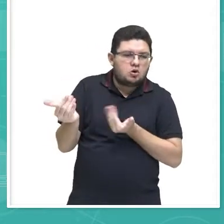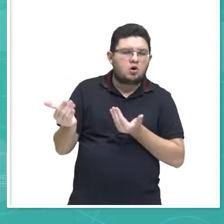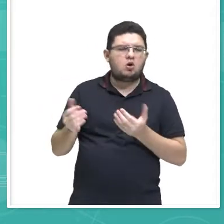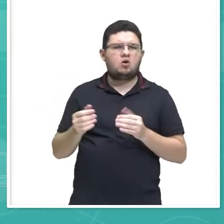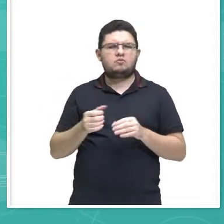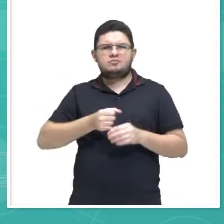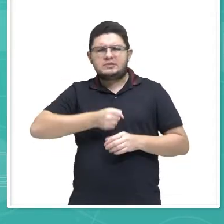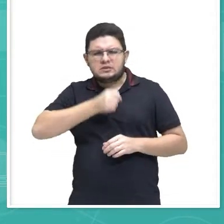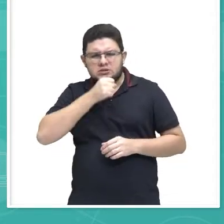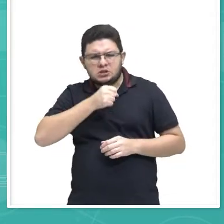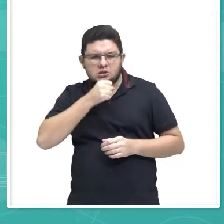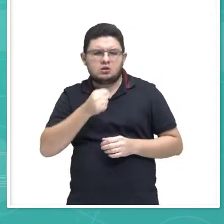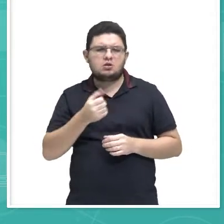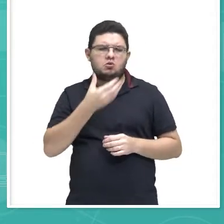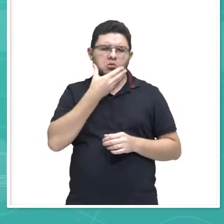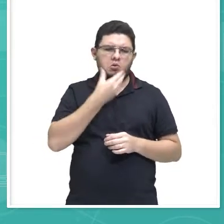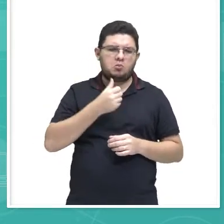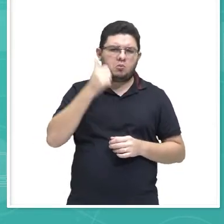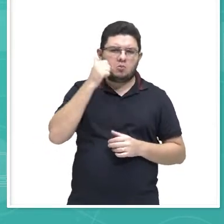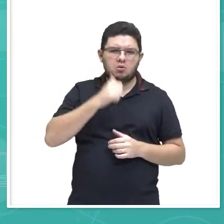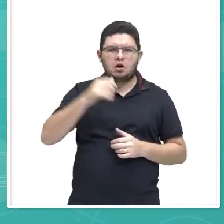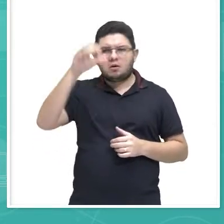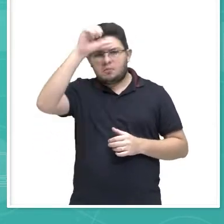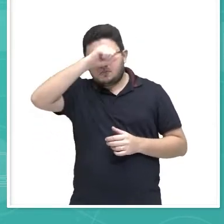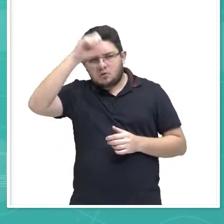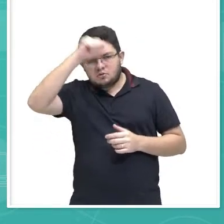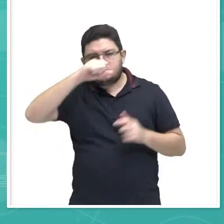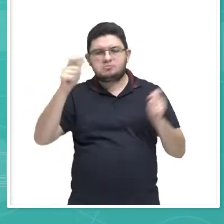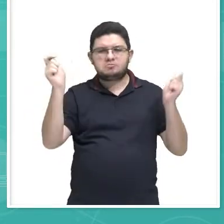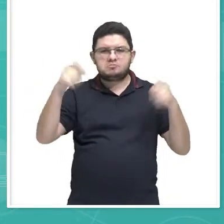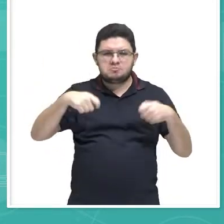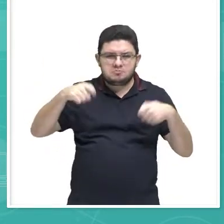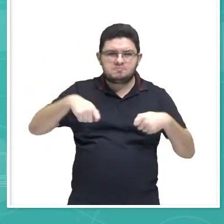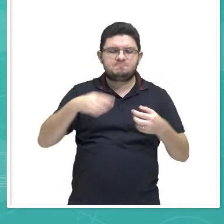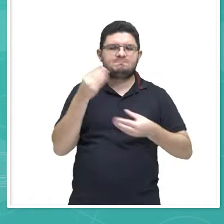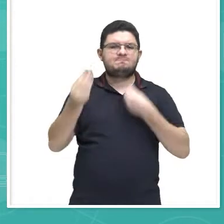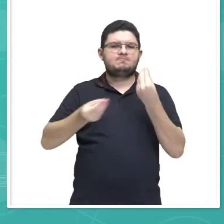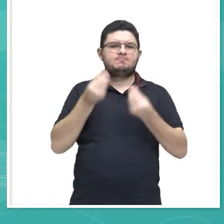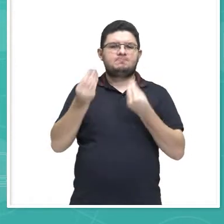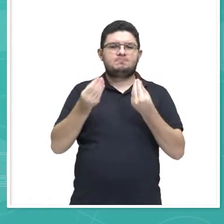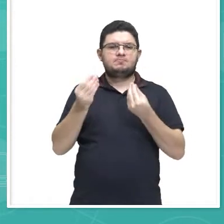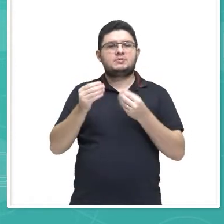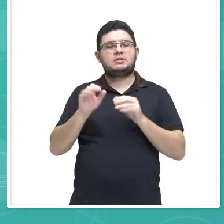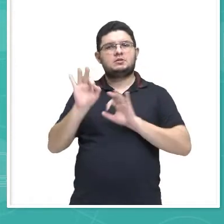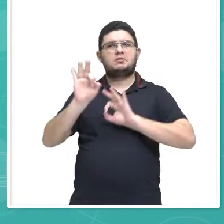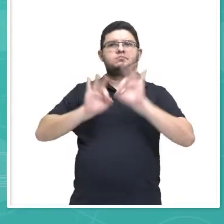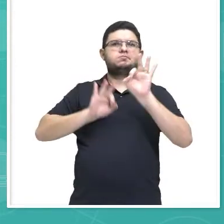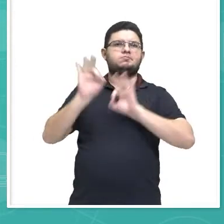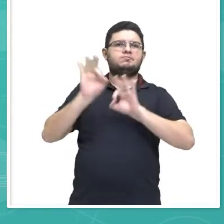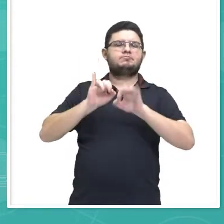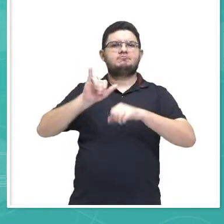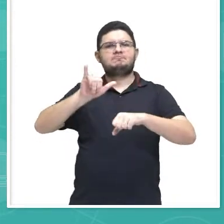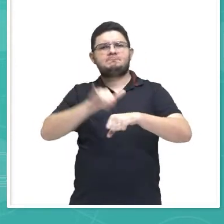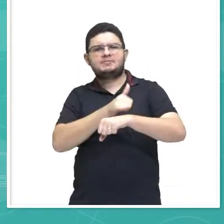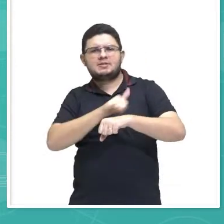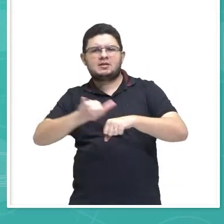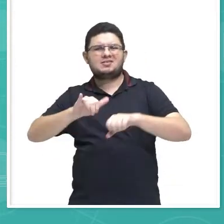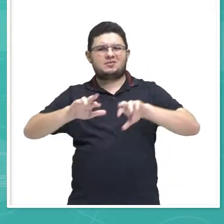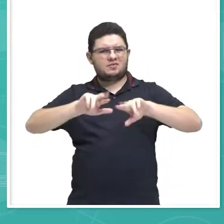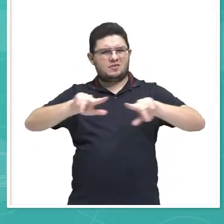os homens e mulheres. Como é que eu posso fazer isso? E aí ele começou então a compilar várias técnicas do